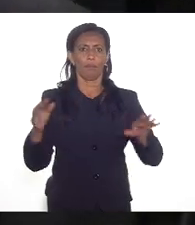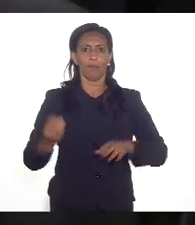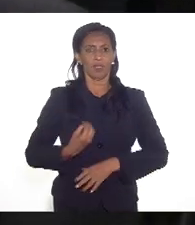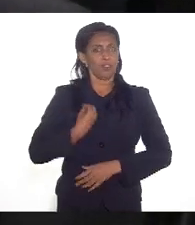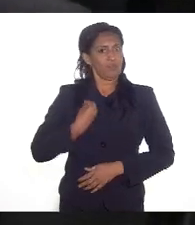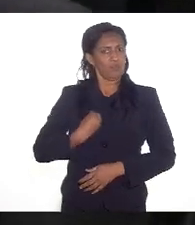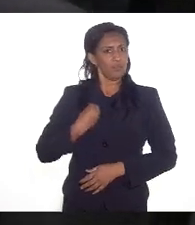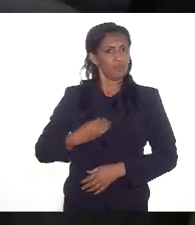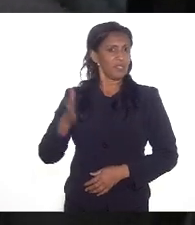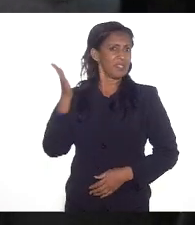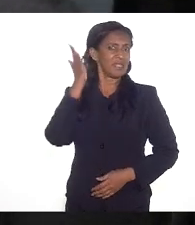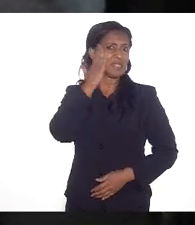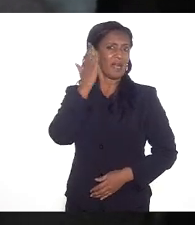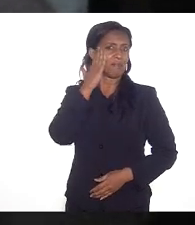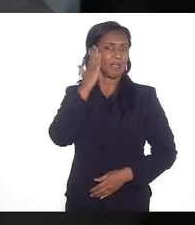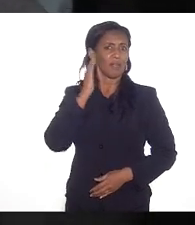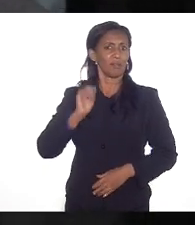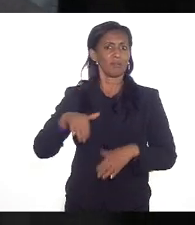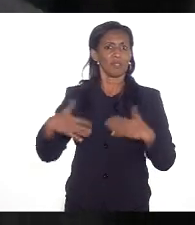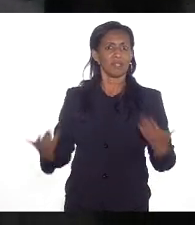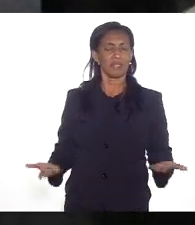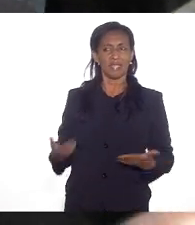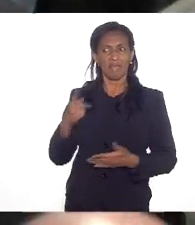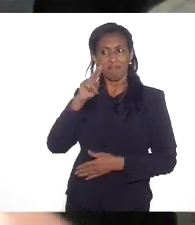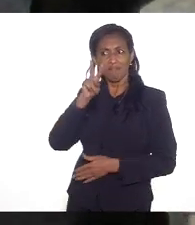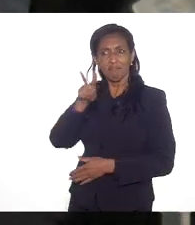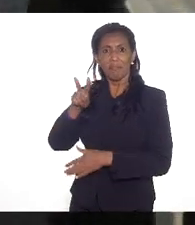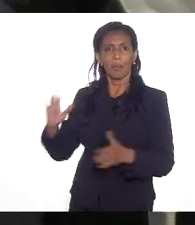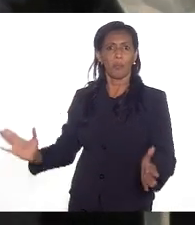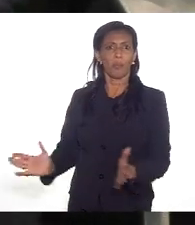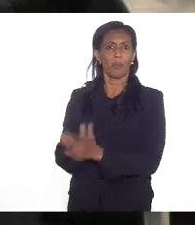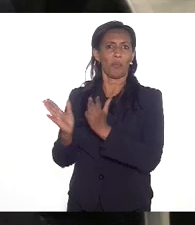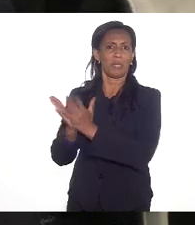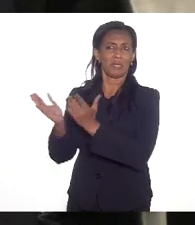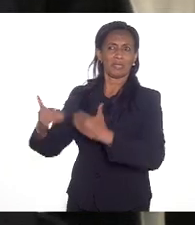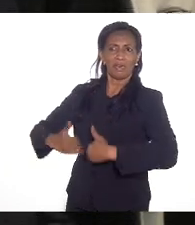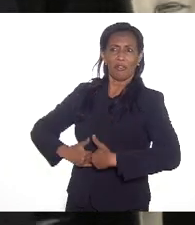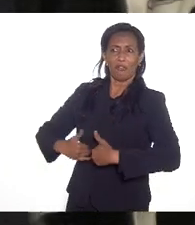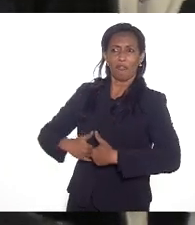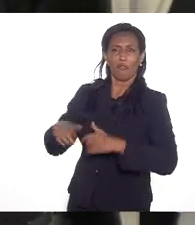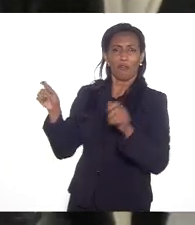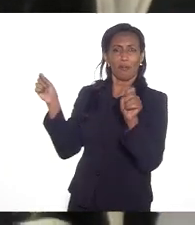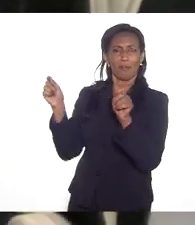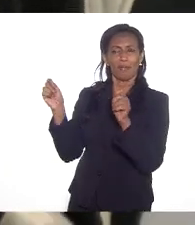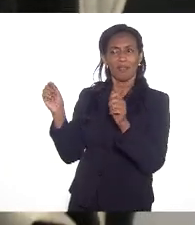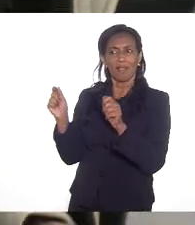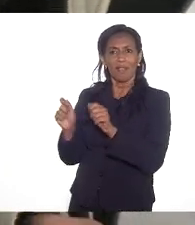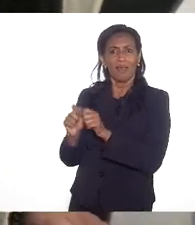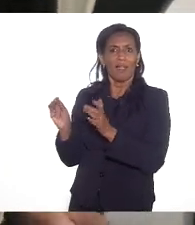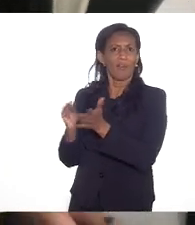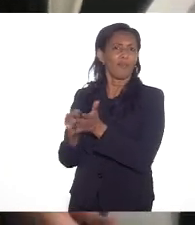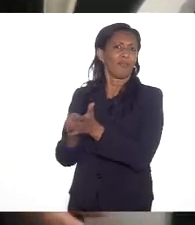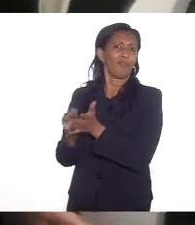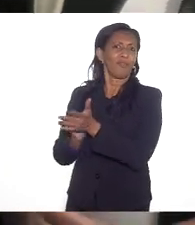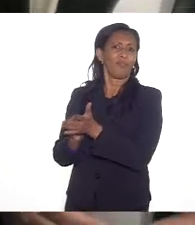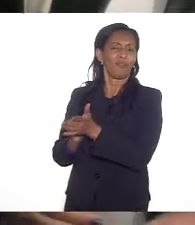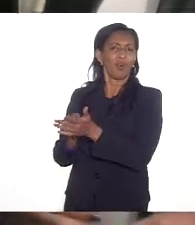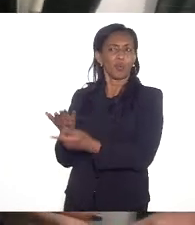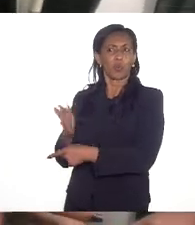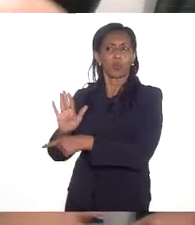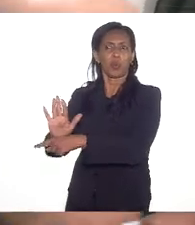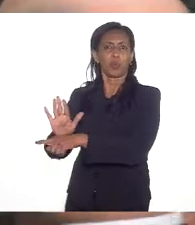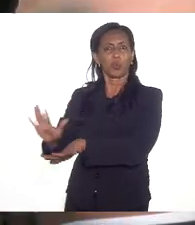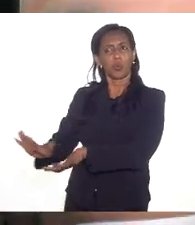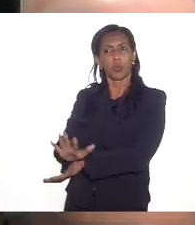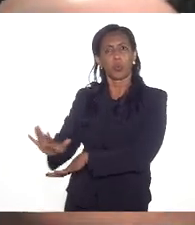silentes sem enfrentar a pobreza a miséria a falta de Perspectiva da falta de horizontes nos territórios populares no